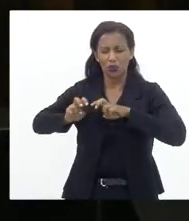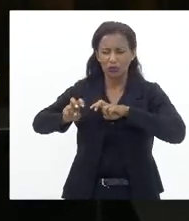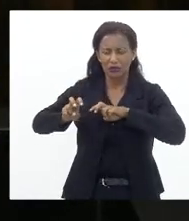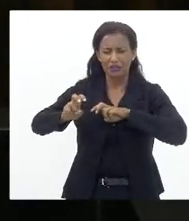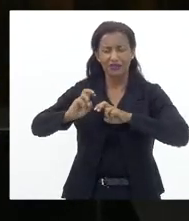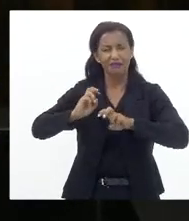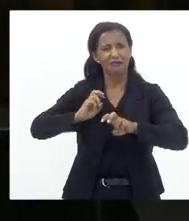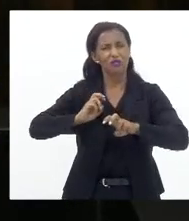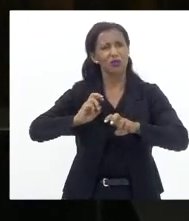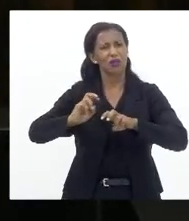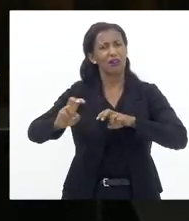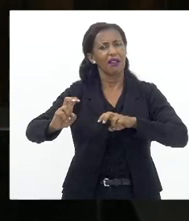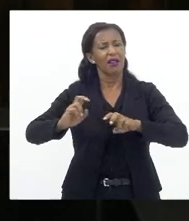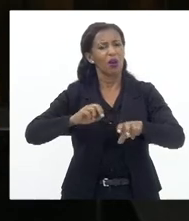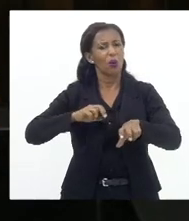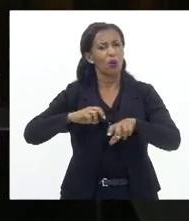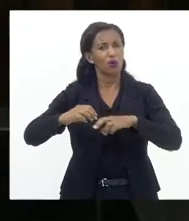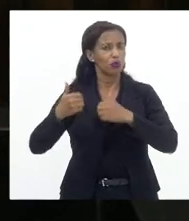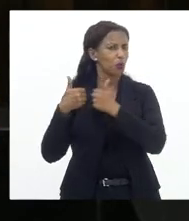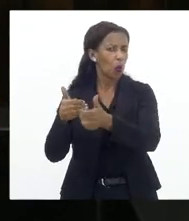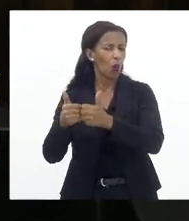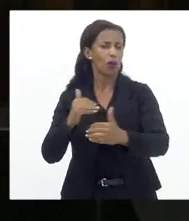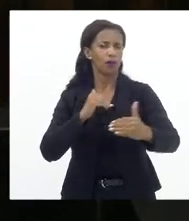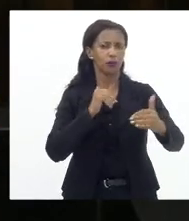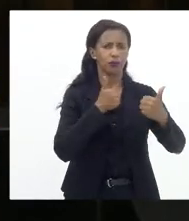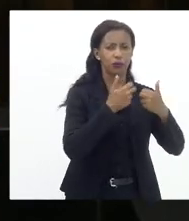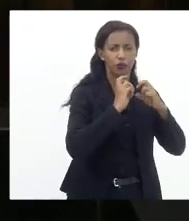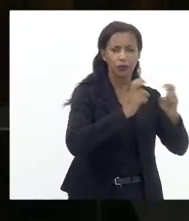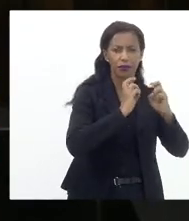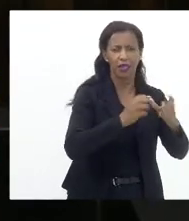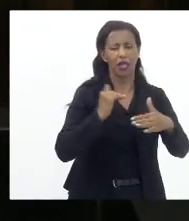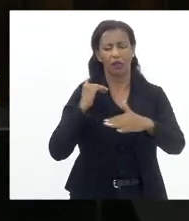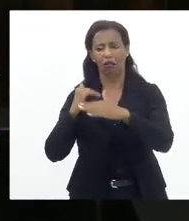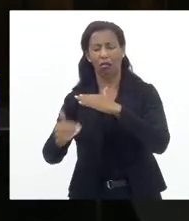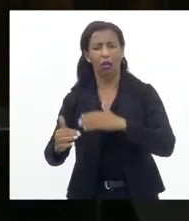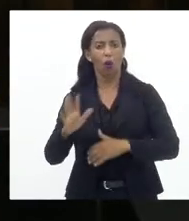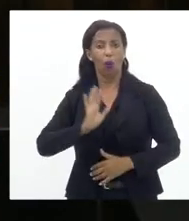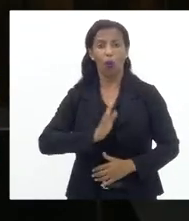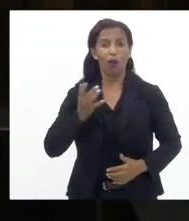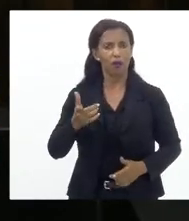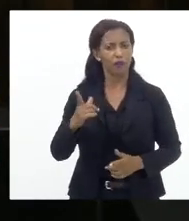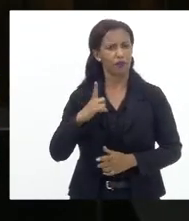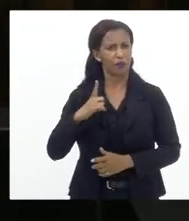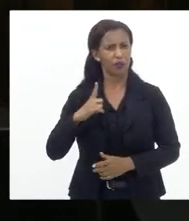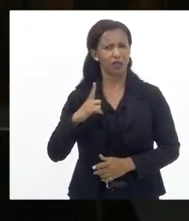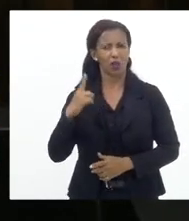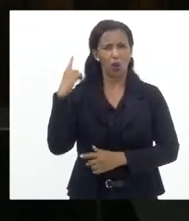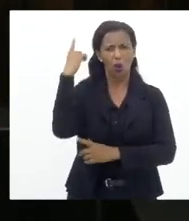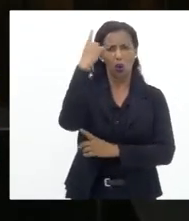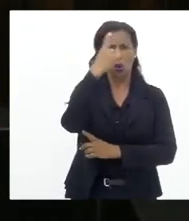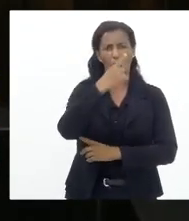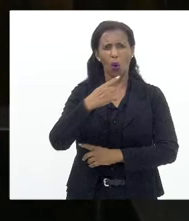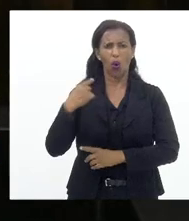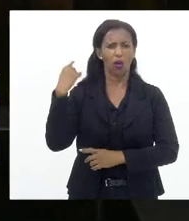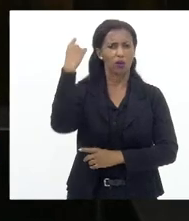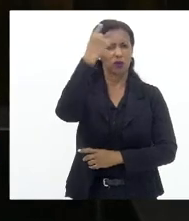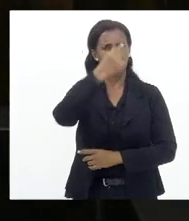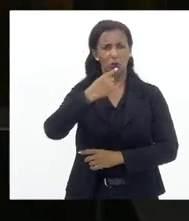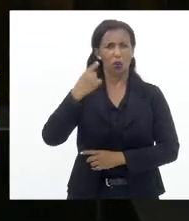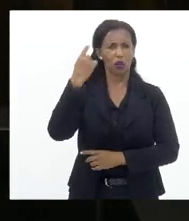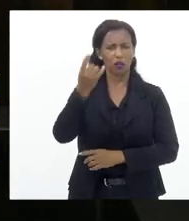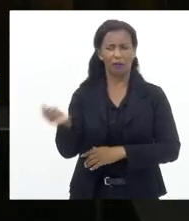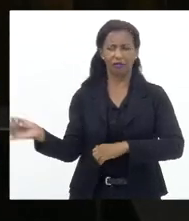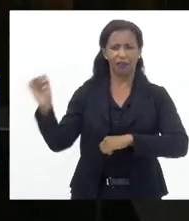horroroso que a gente tem o E trafega durante horas até a capital